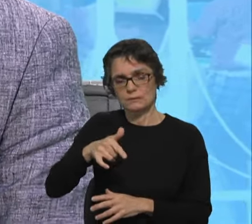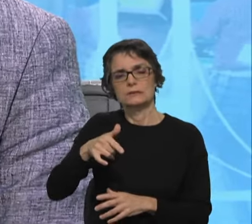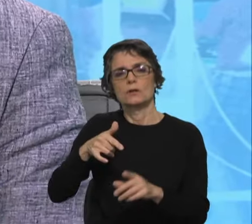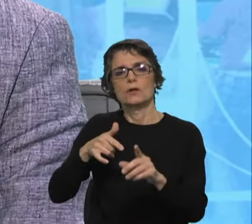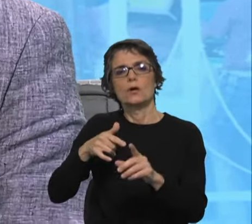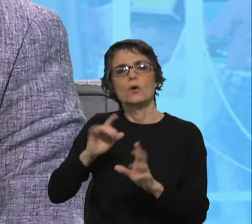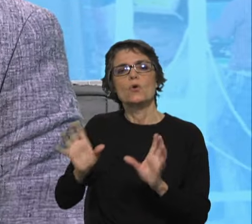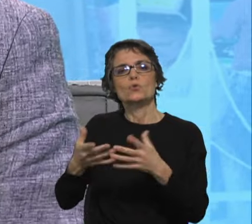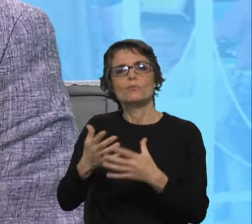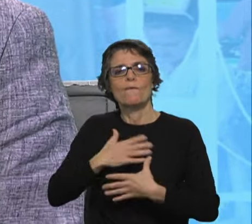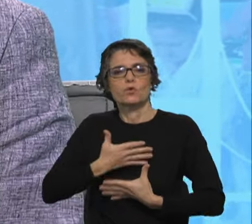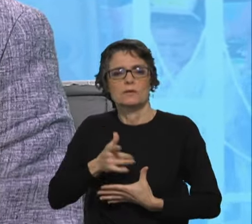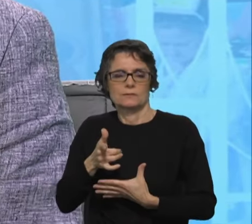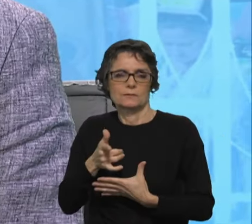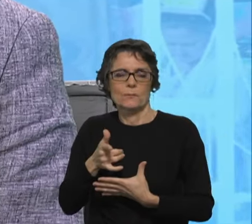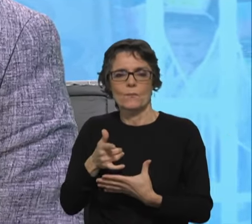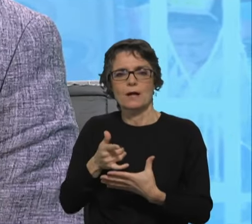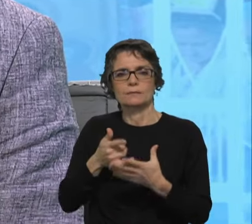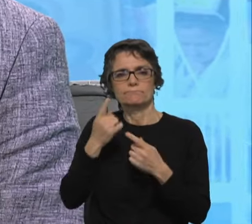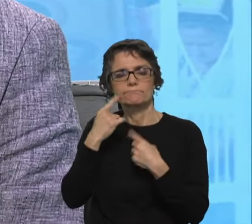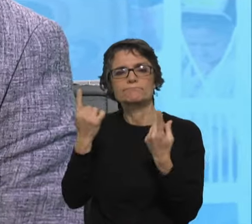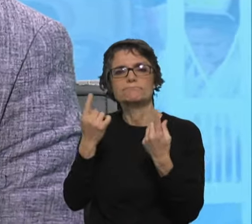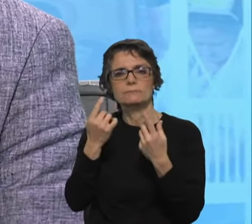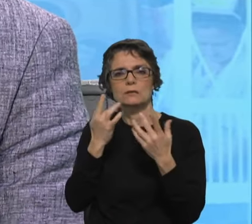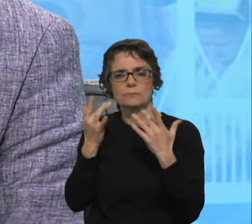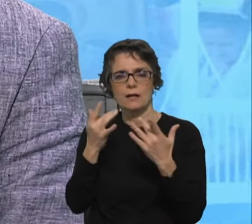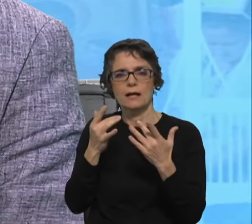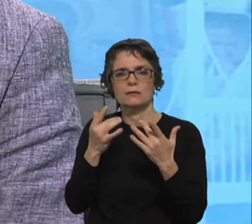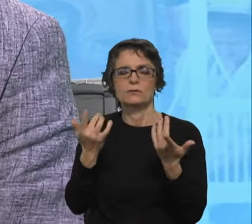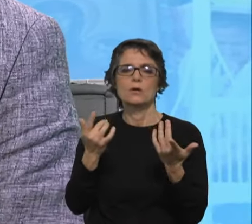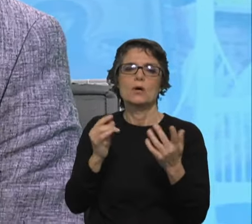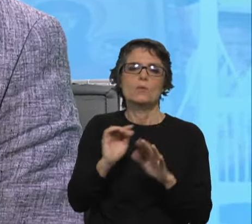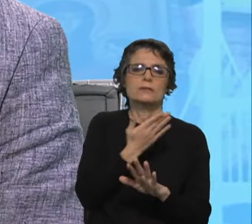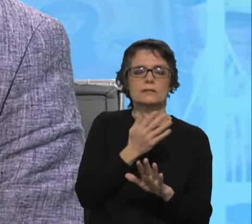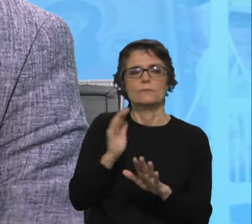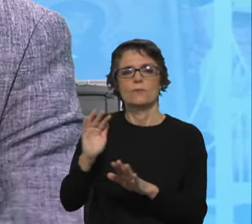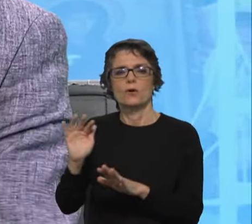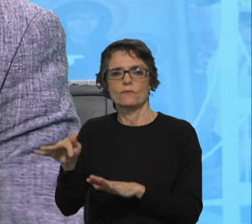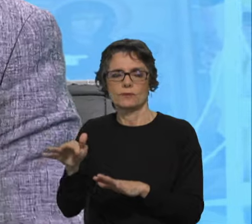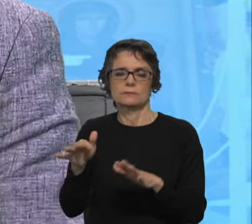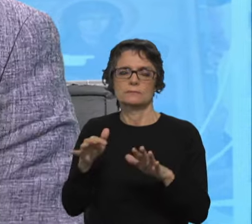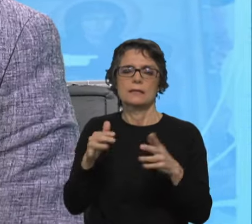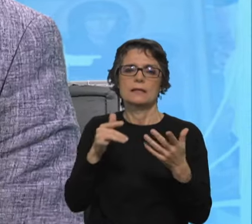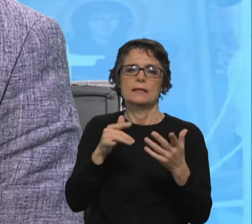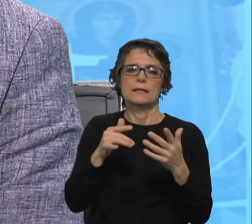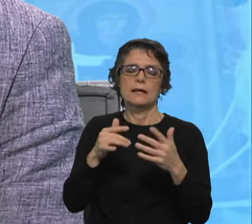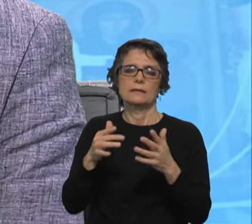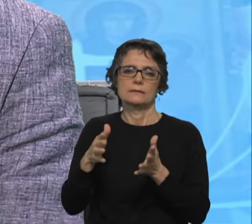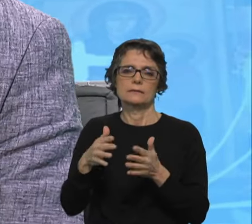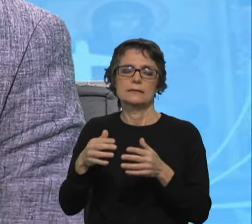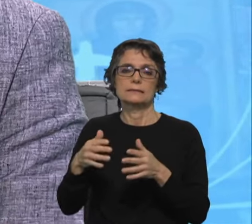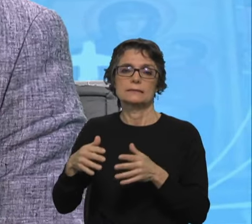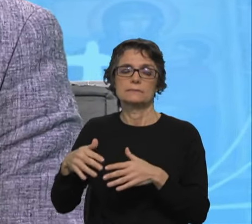ensinar dois quadros na Via Sacra, o princípio e o fim, numa Via Sacra que a paróquia organizava.